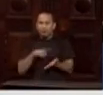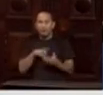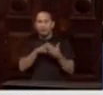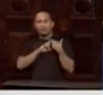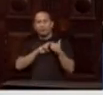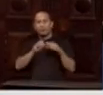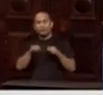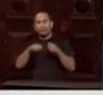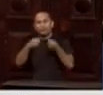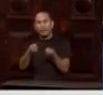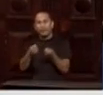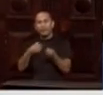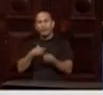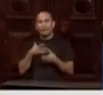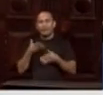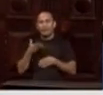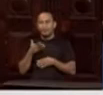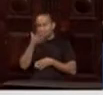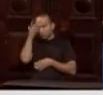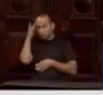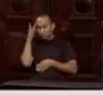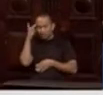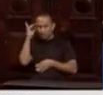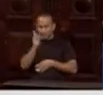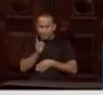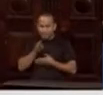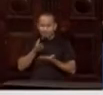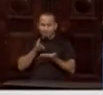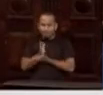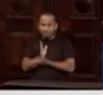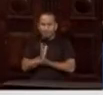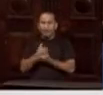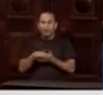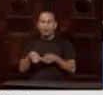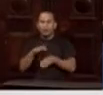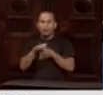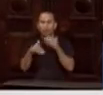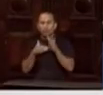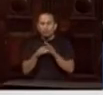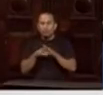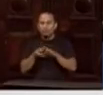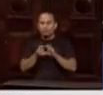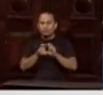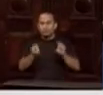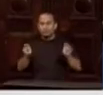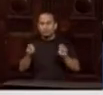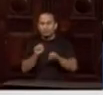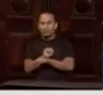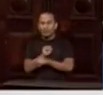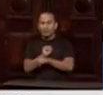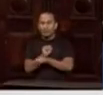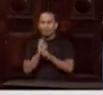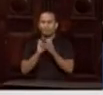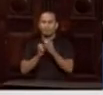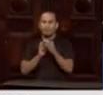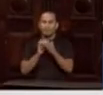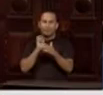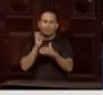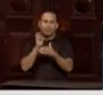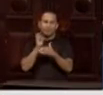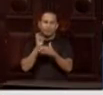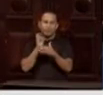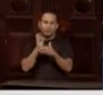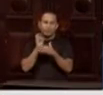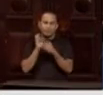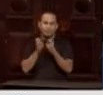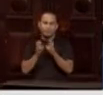de dar acessibilidade através da lei federal em todas as estações ferroviárias. Então, agora no dia 22 de